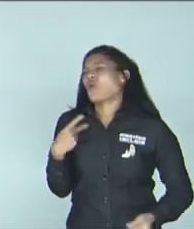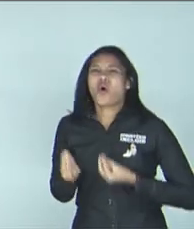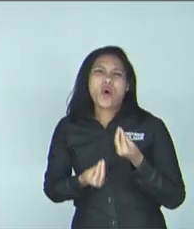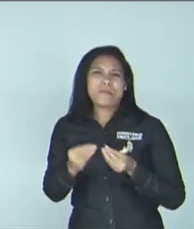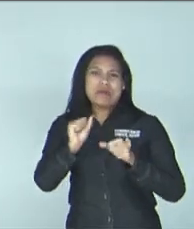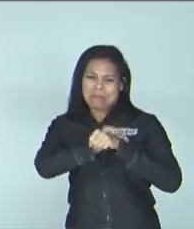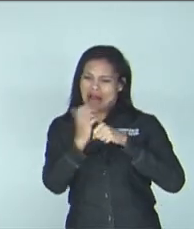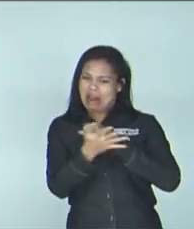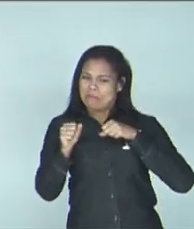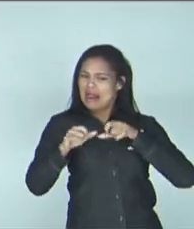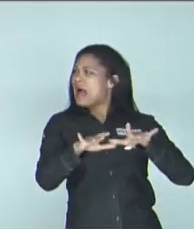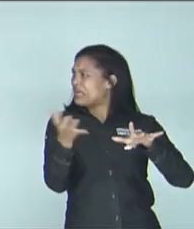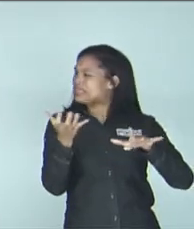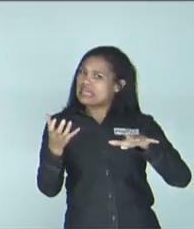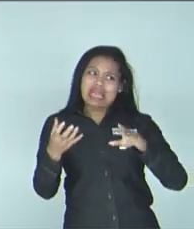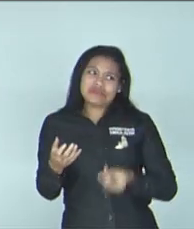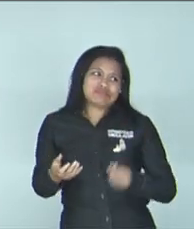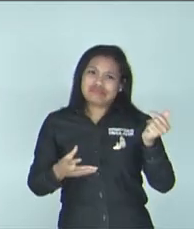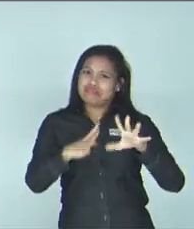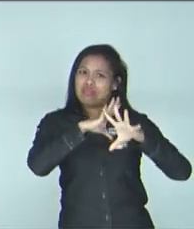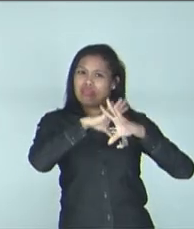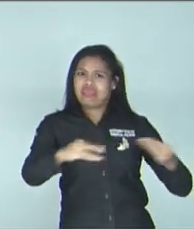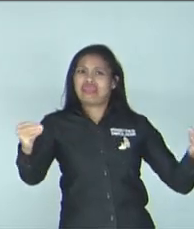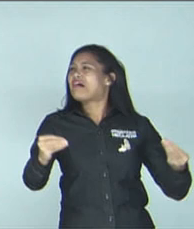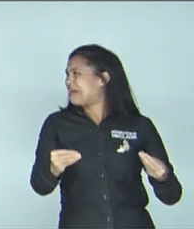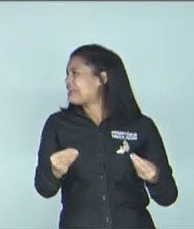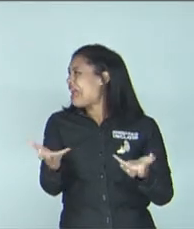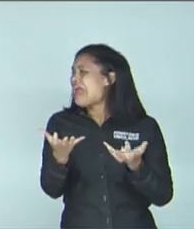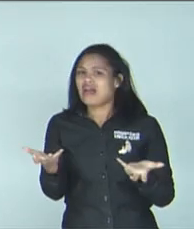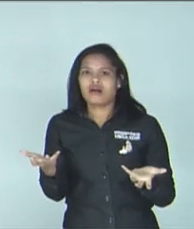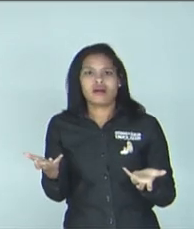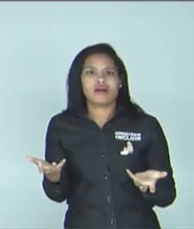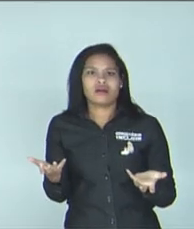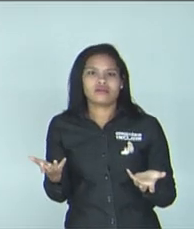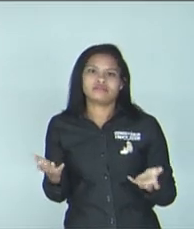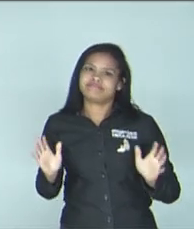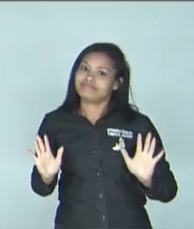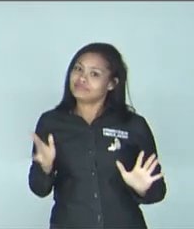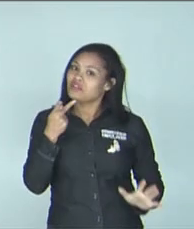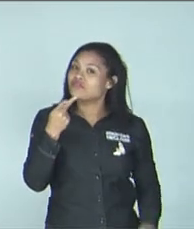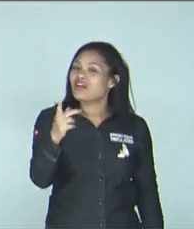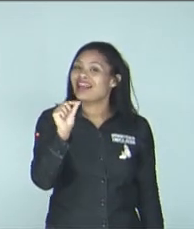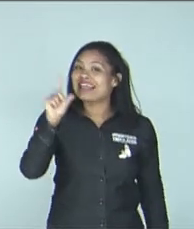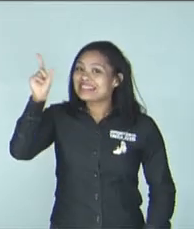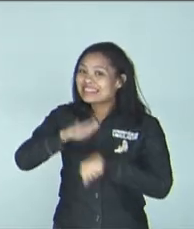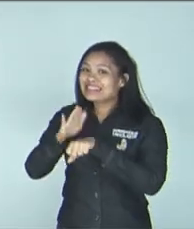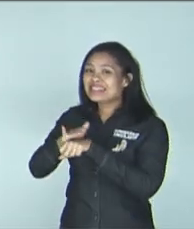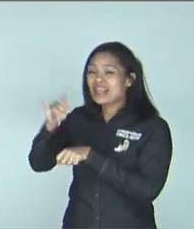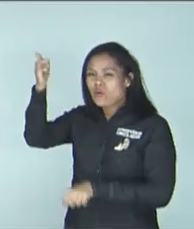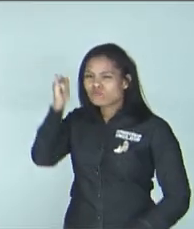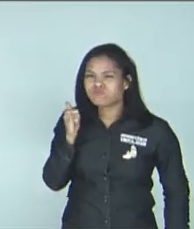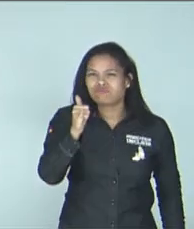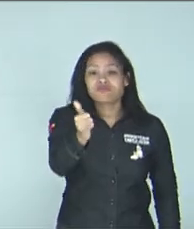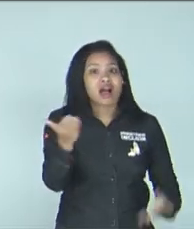vai embora isso que é uma lupa mas aqui não pode ir embora isso deixa eu te falar uma coisa se deus está querendo se comunicar com você através